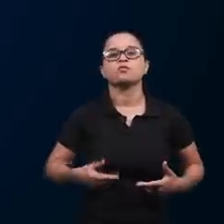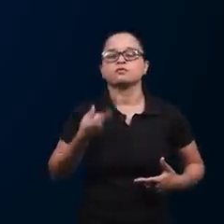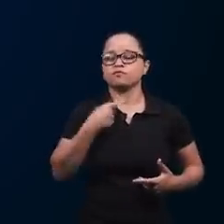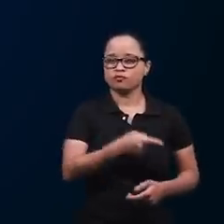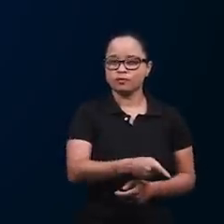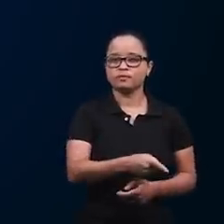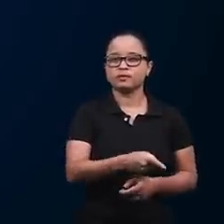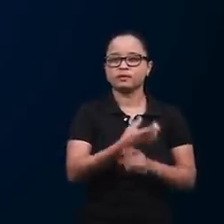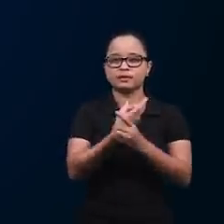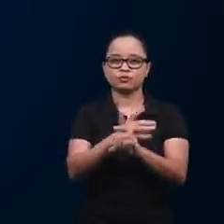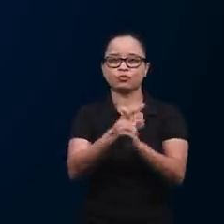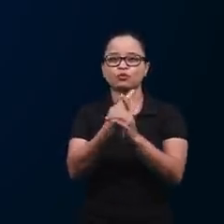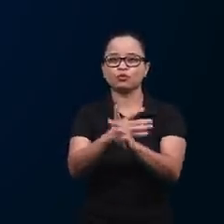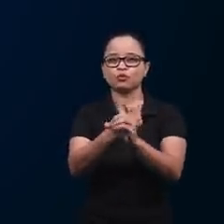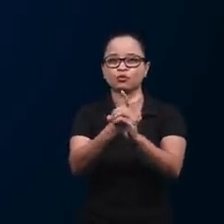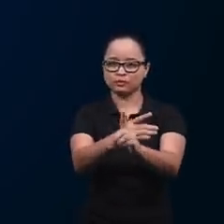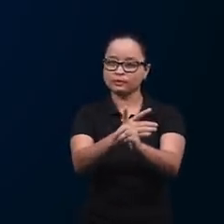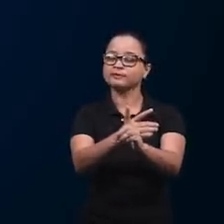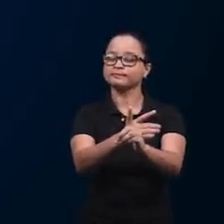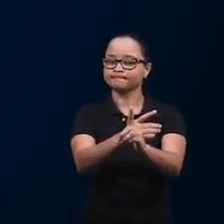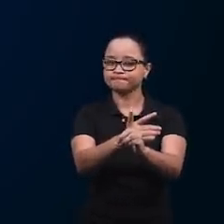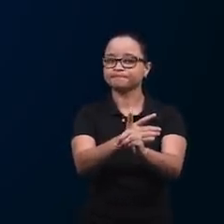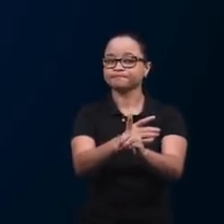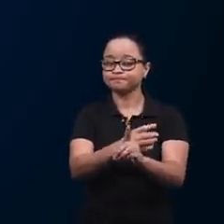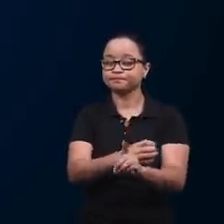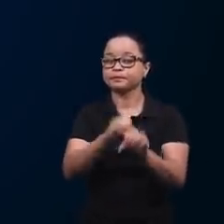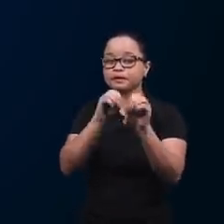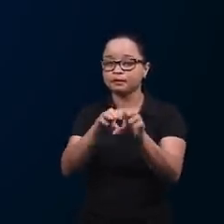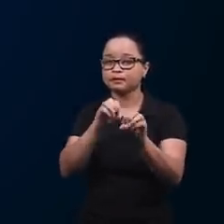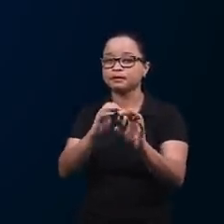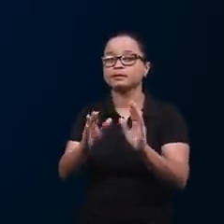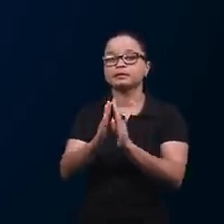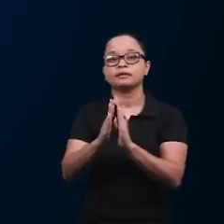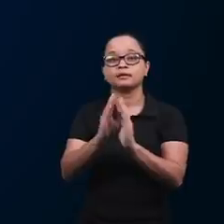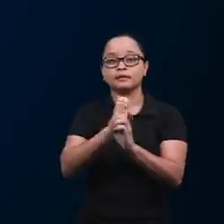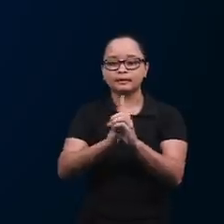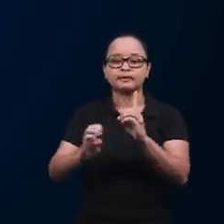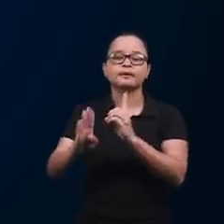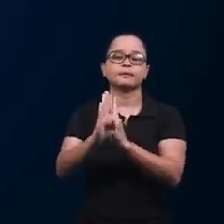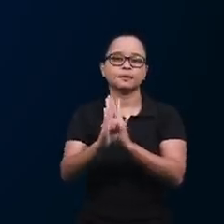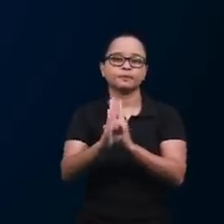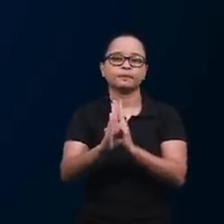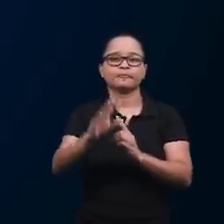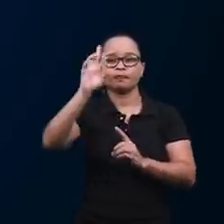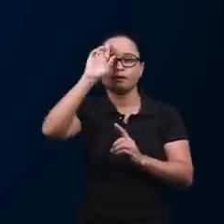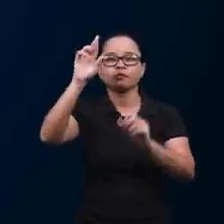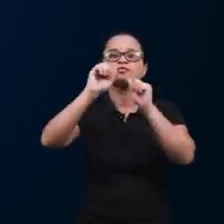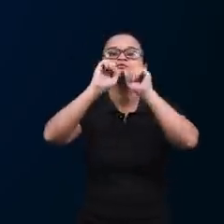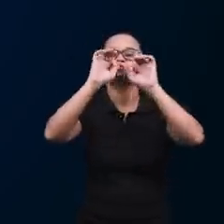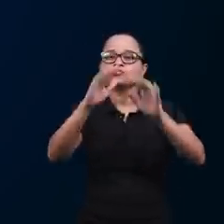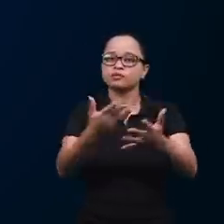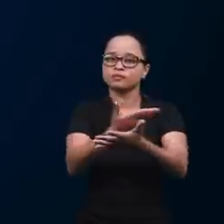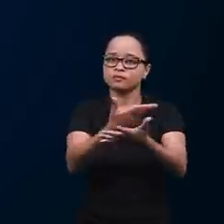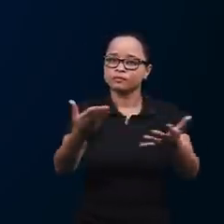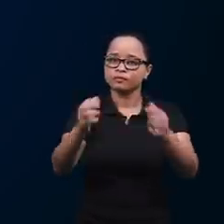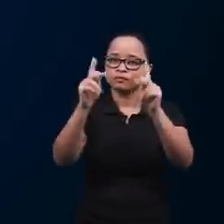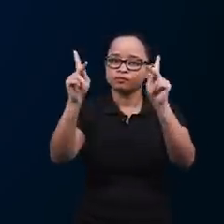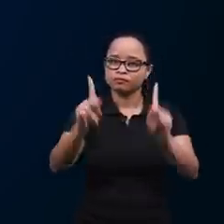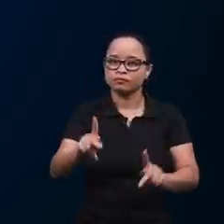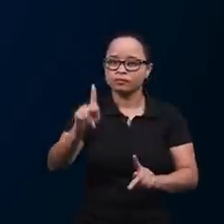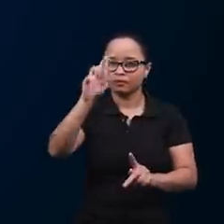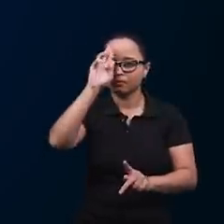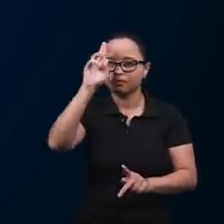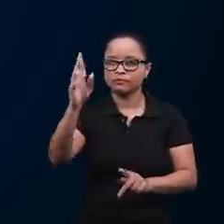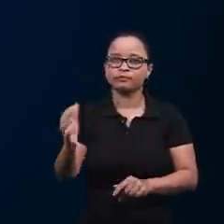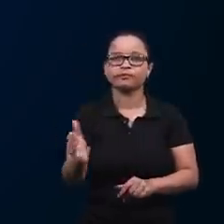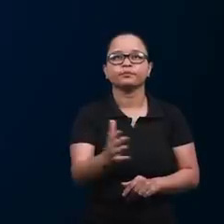de aprofundamento nas doutrinas ensinadas na escola bíblica dominical que o Senhor nos abençoe a todos